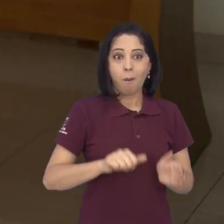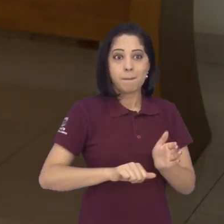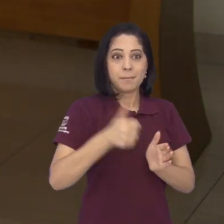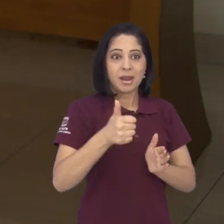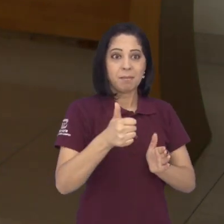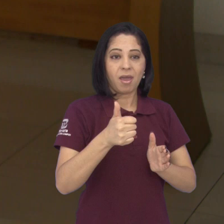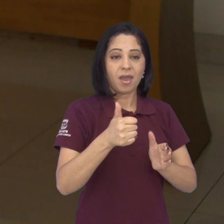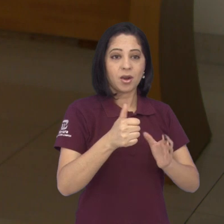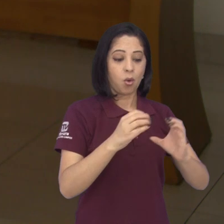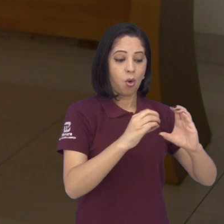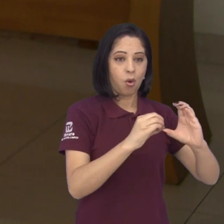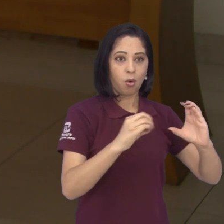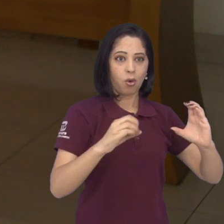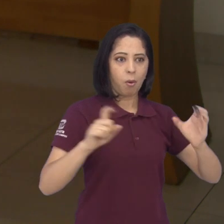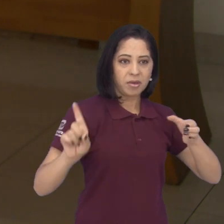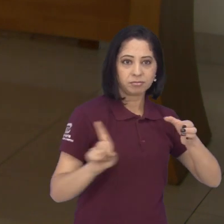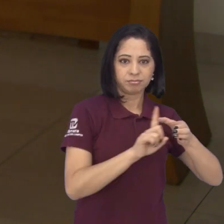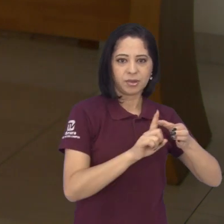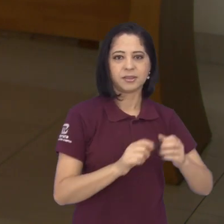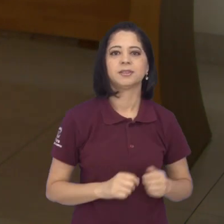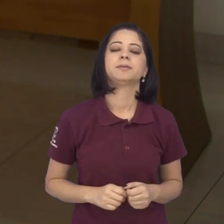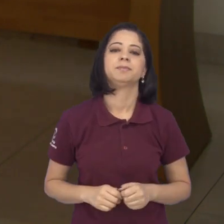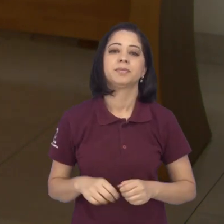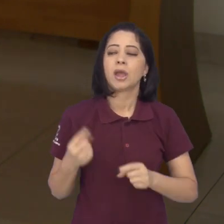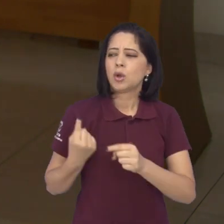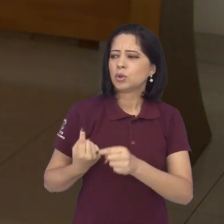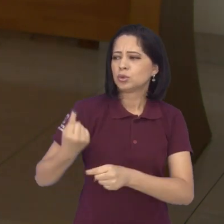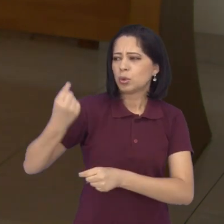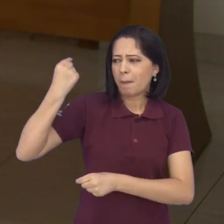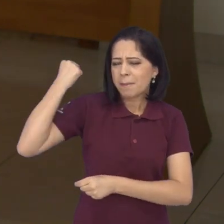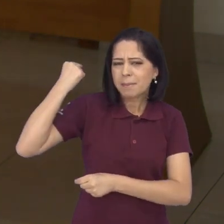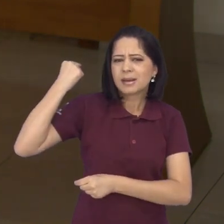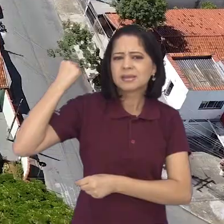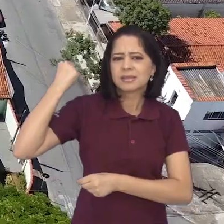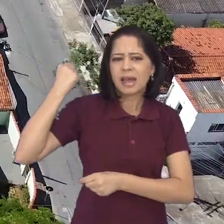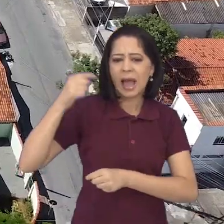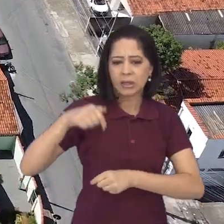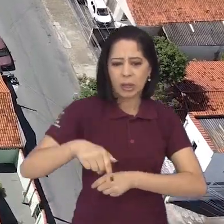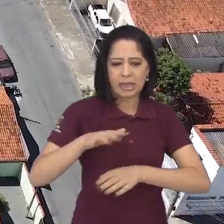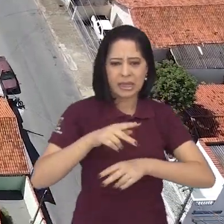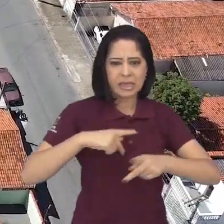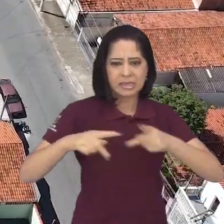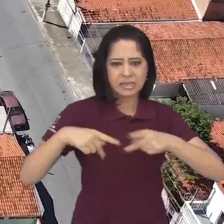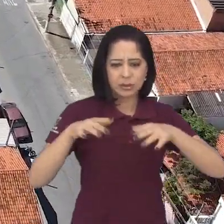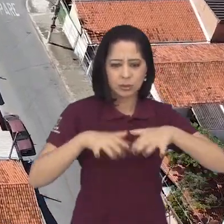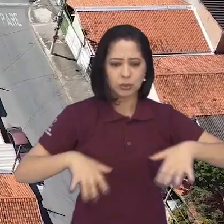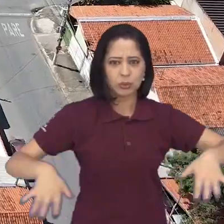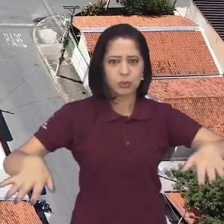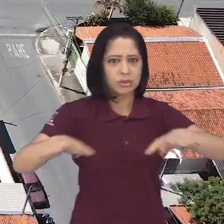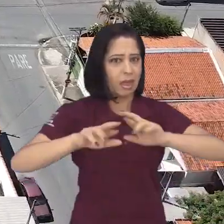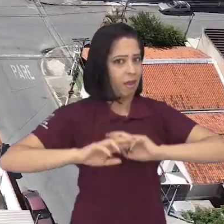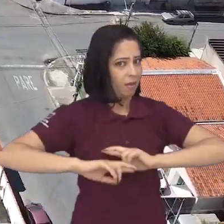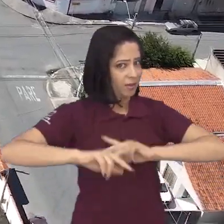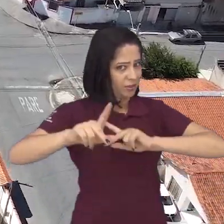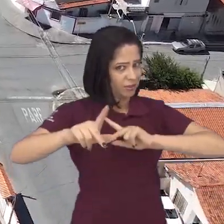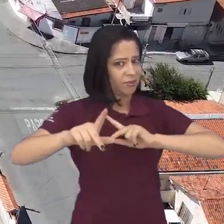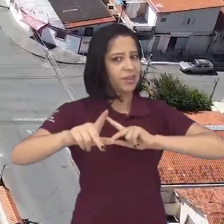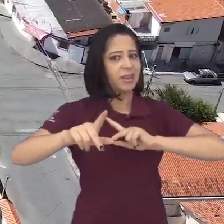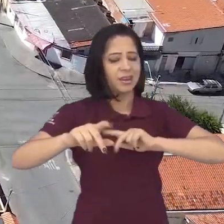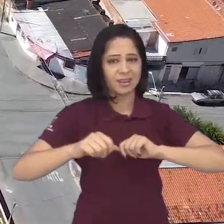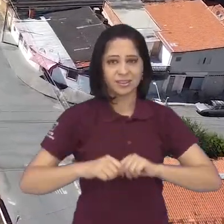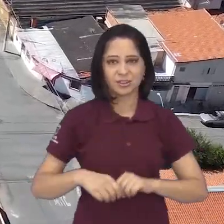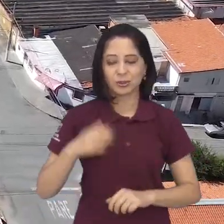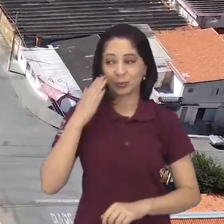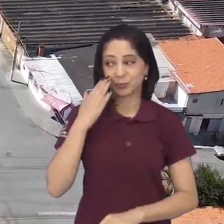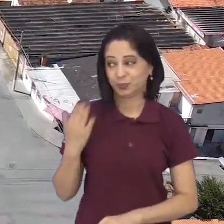dos primeiros sócios cooperados desta cooperativa. Na época, quem vivia em São José encontrava uma